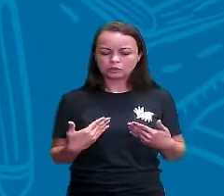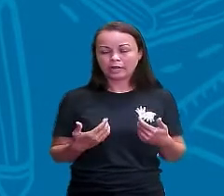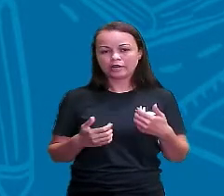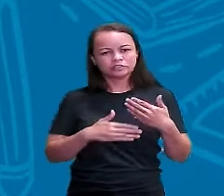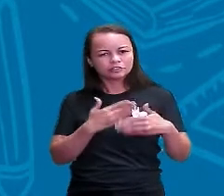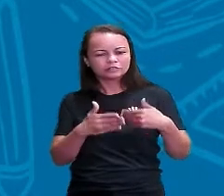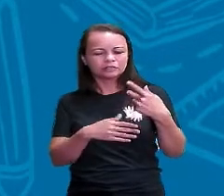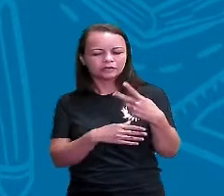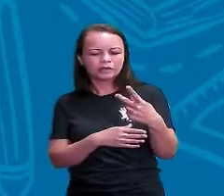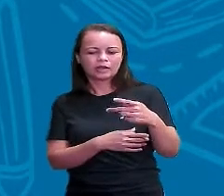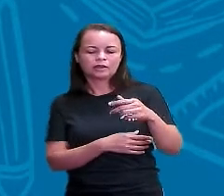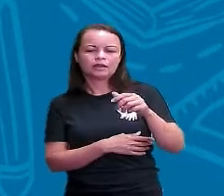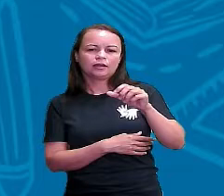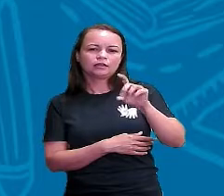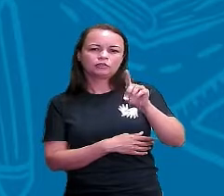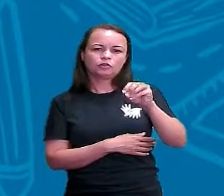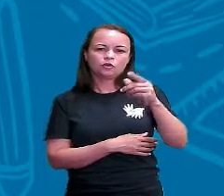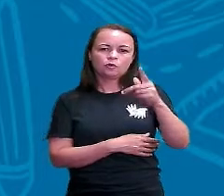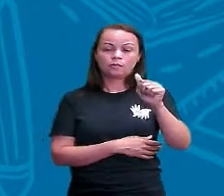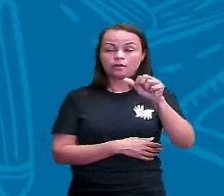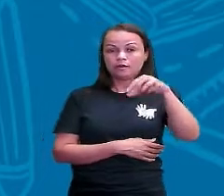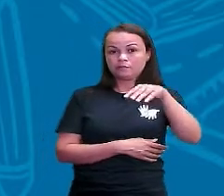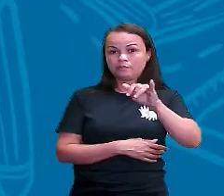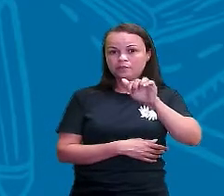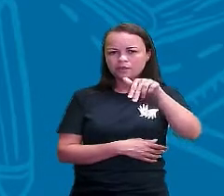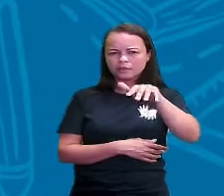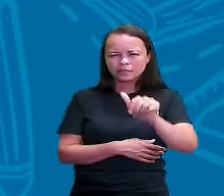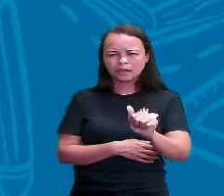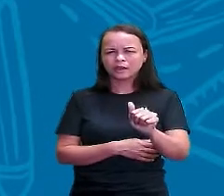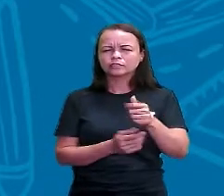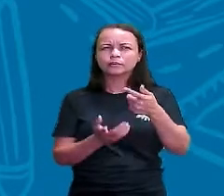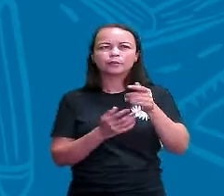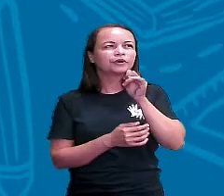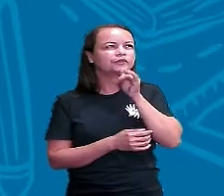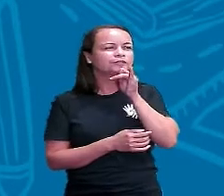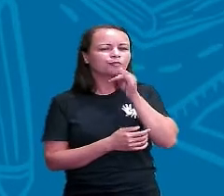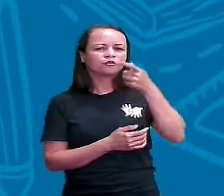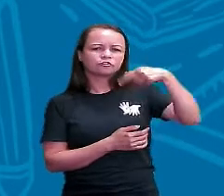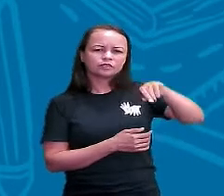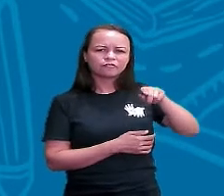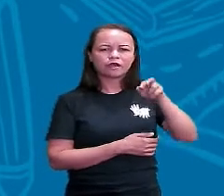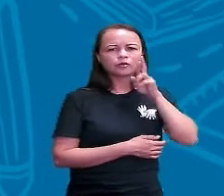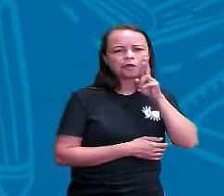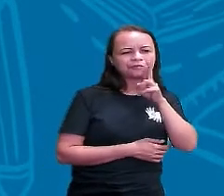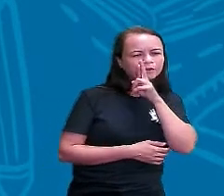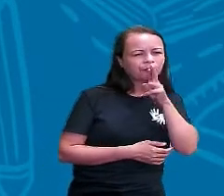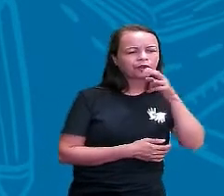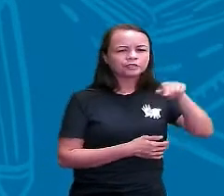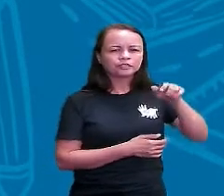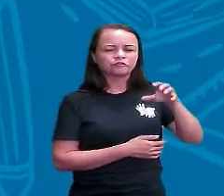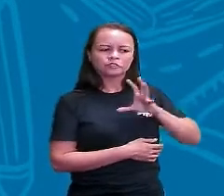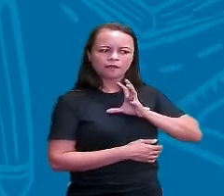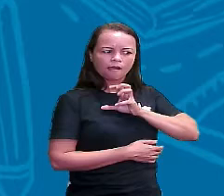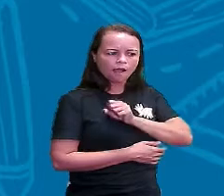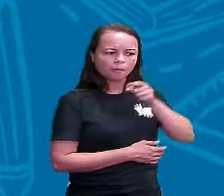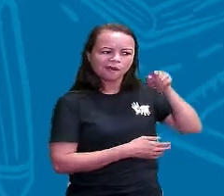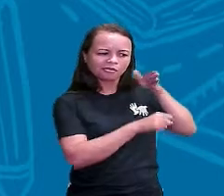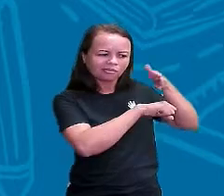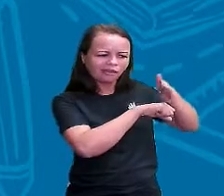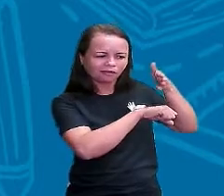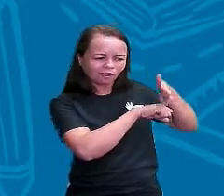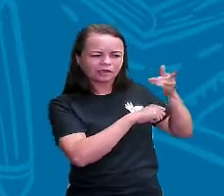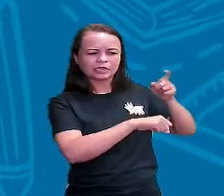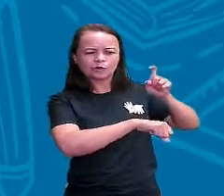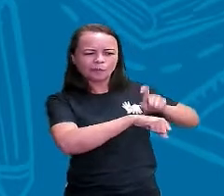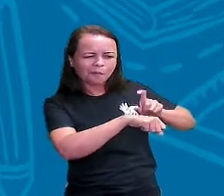que você vai para um restaurante que você, toda semana você vai e você ama ir para aquele restaurante. Só o fato de você pensar que naquele dia X, na hora